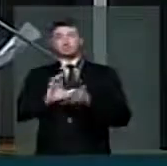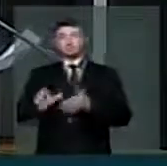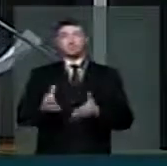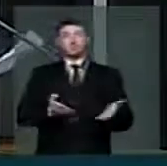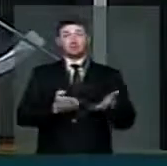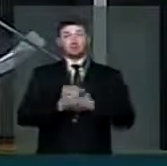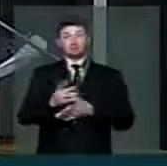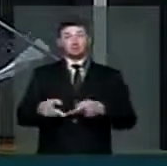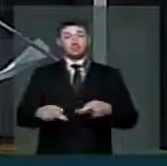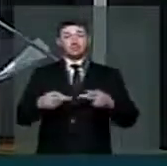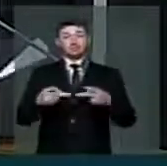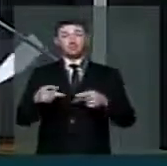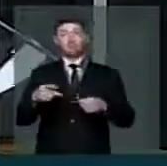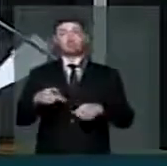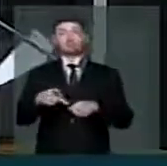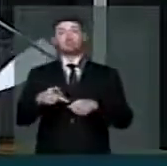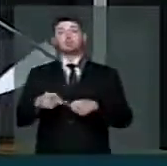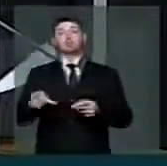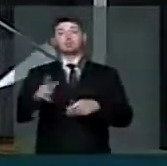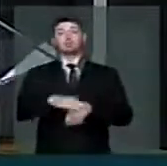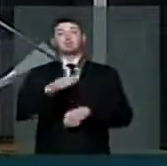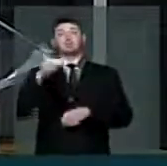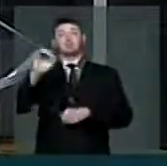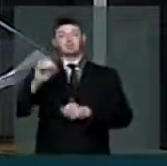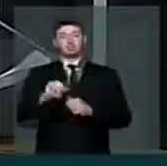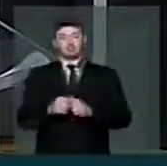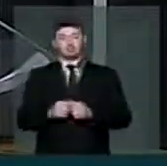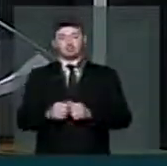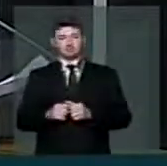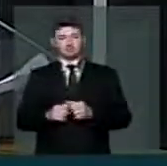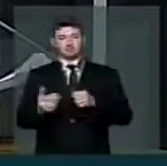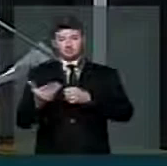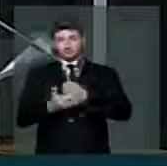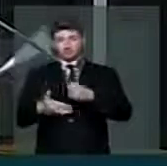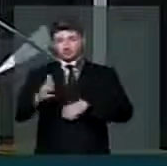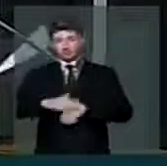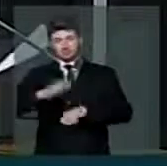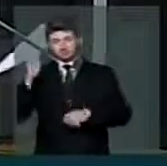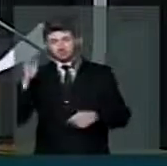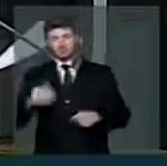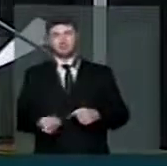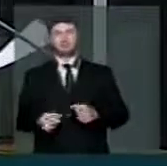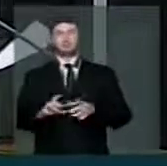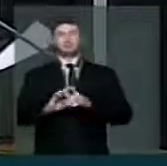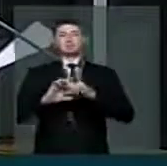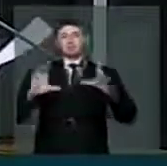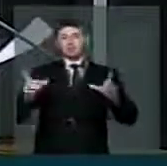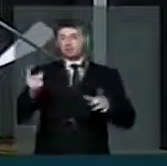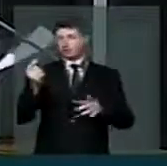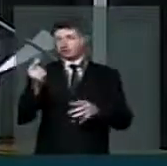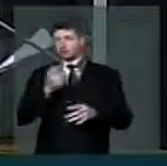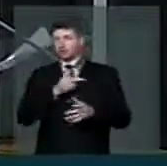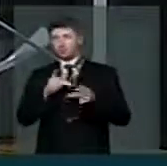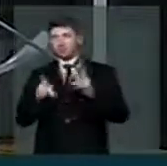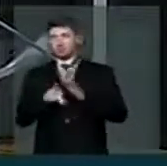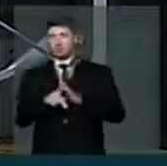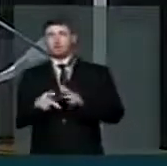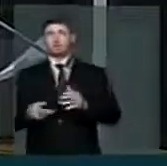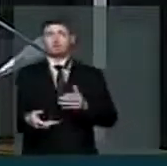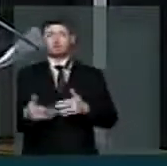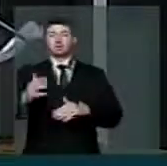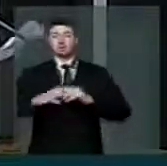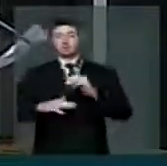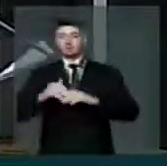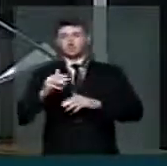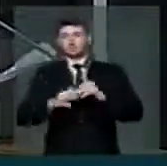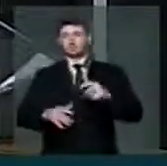aprovando o programa Saúde Mais 10, mais infraestrutura, liberando os recursos do programa de